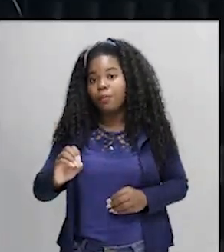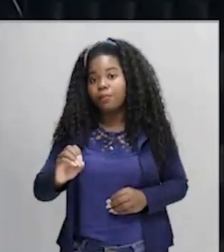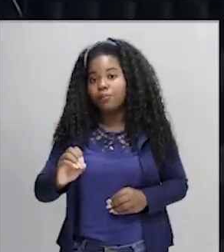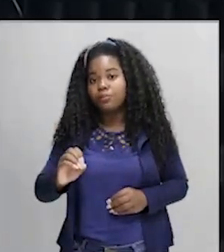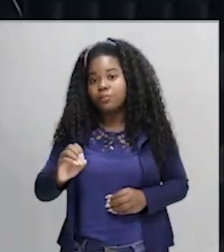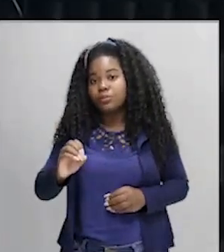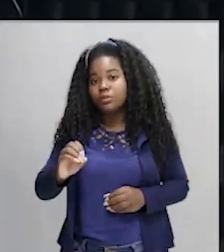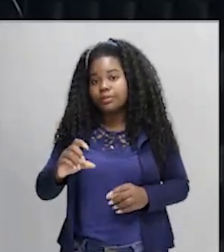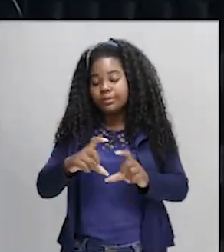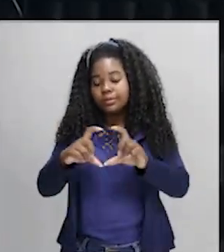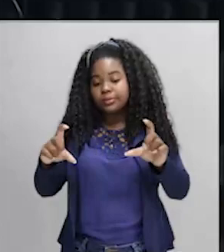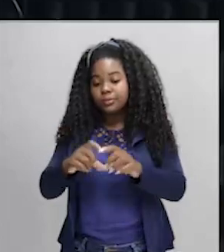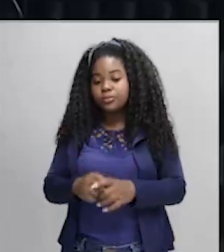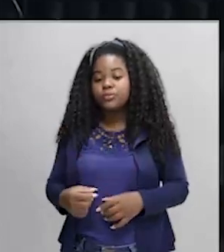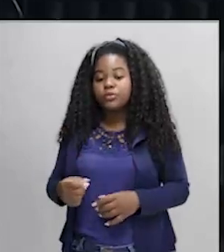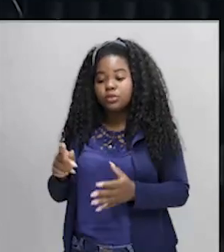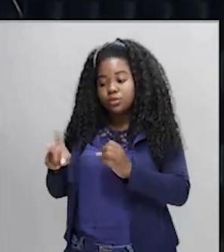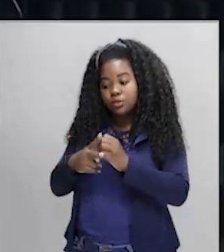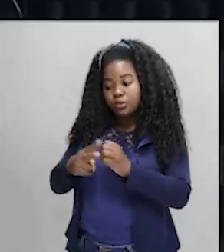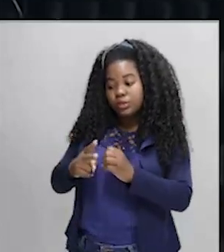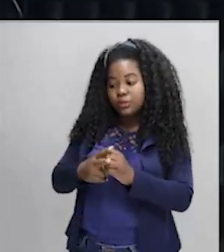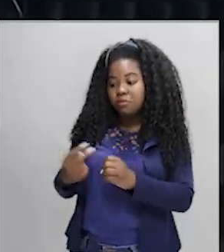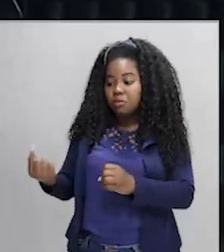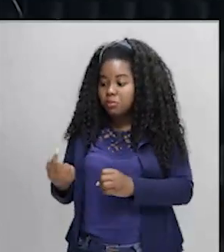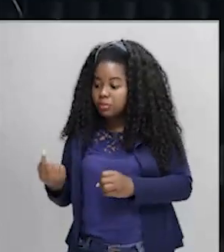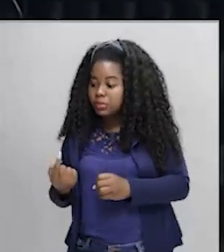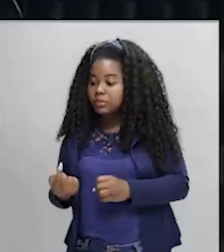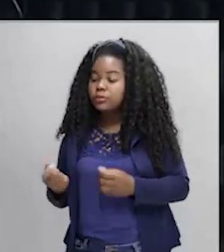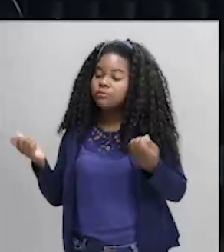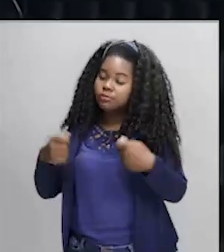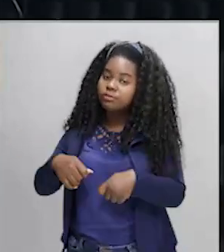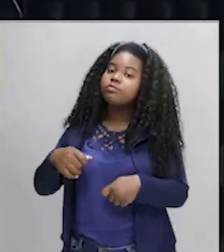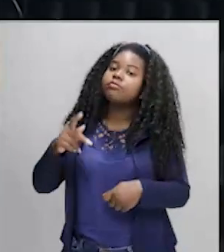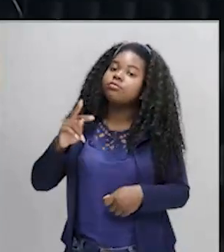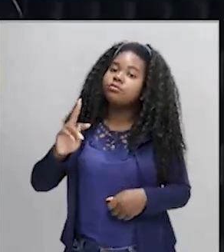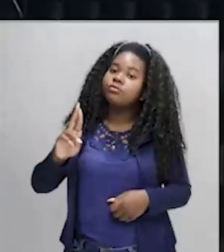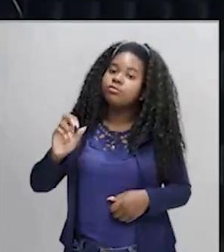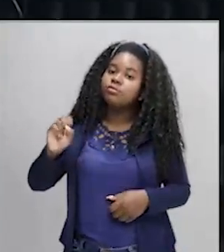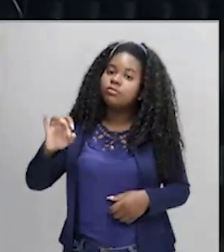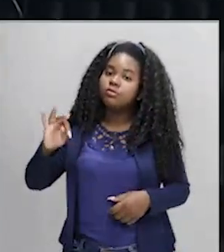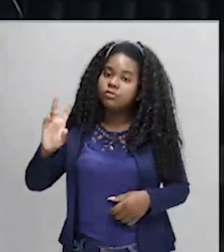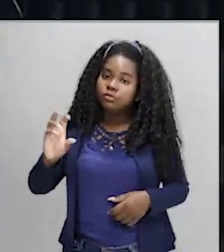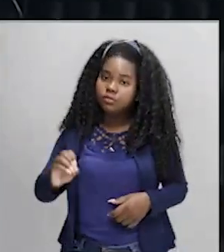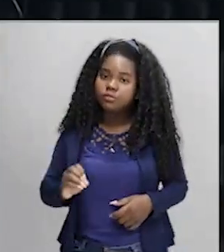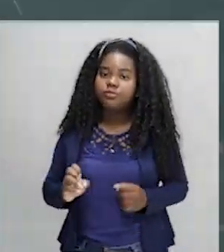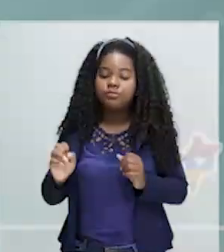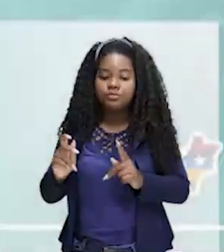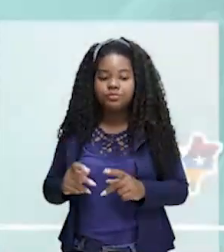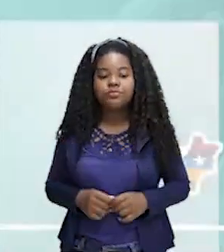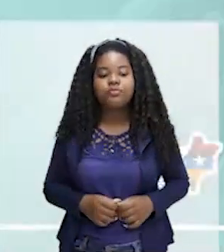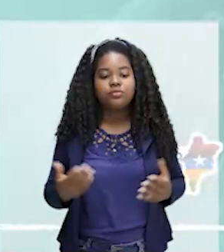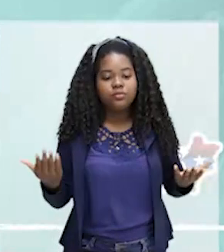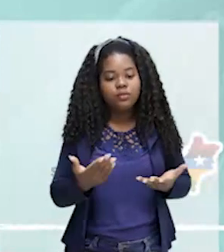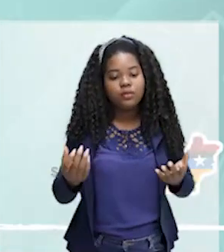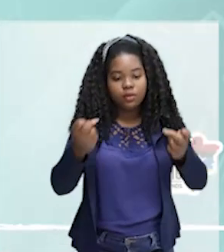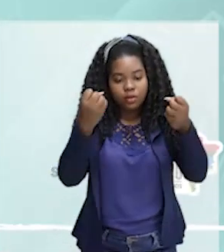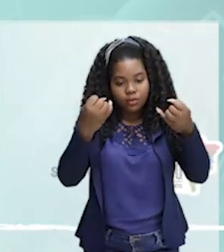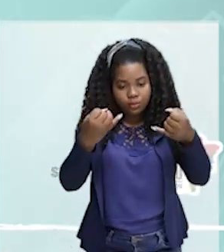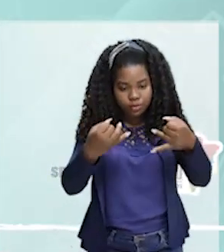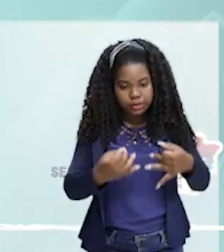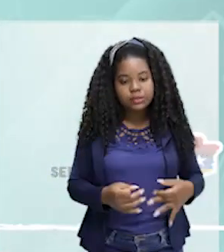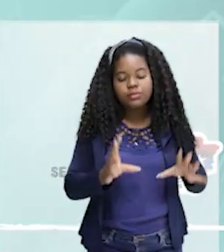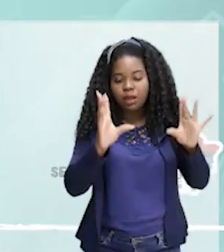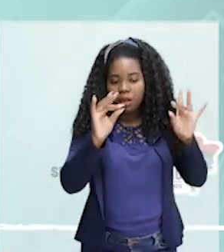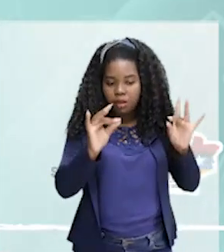Por isso que os verbos separáveis só podem ser verbos transitivos, tá bom? Então, vamos ver cada um deles. Os